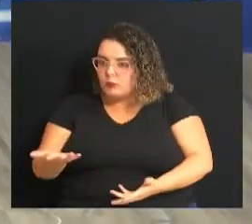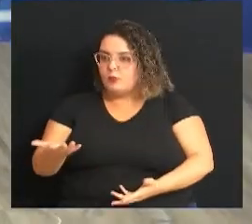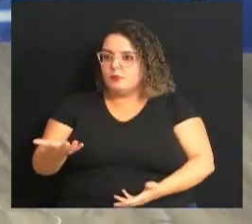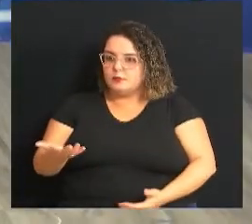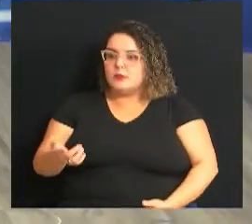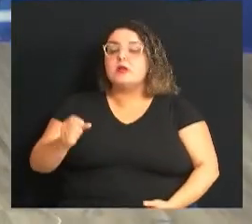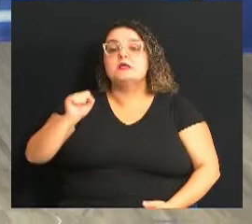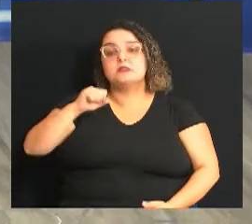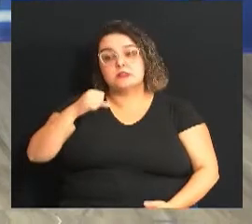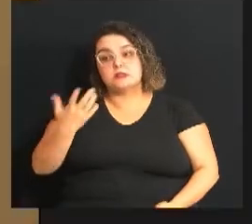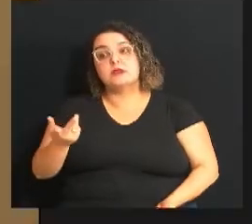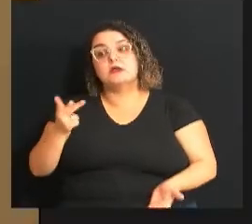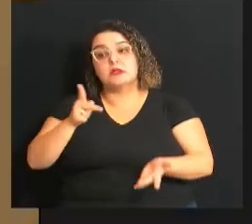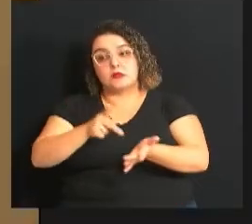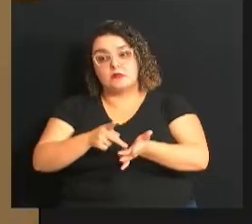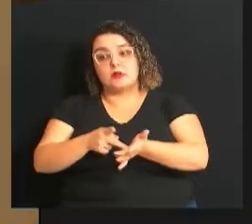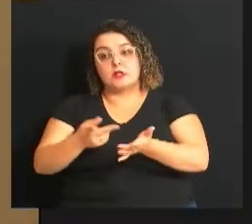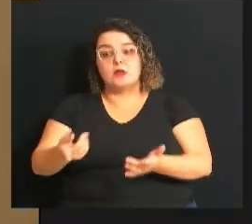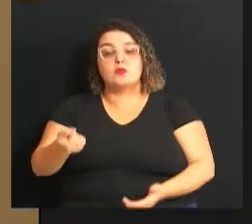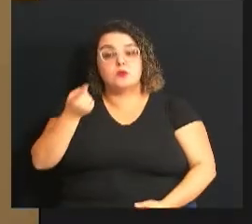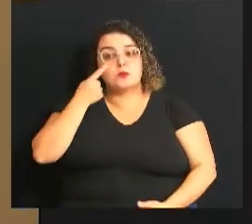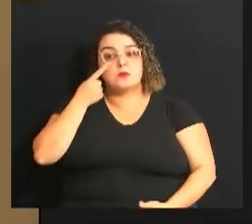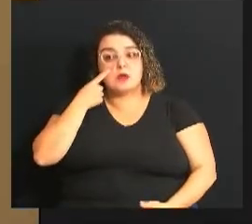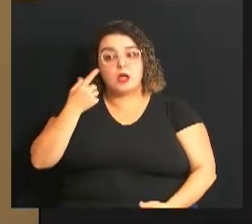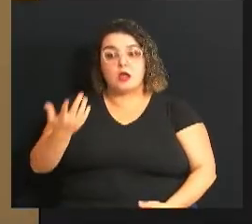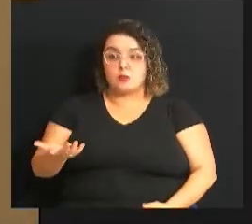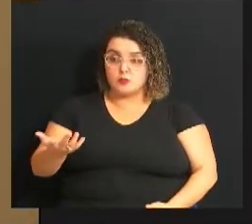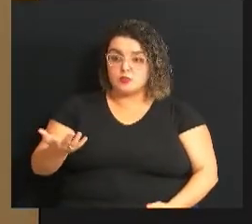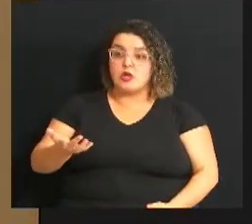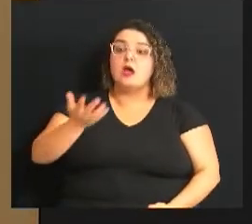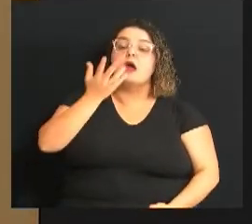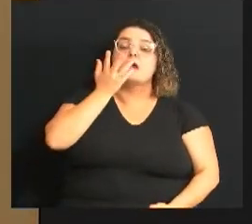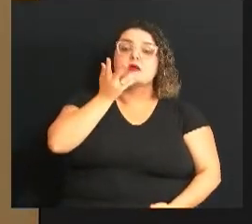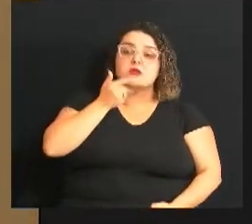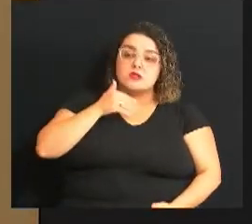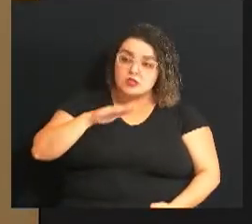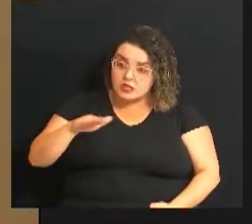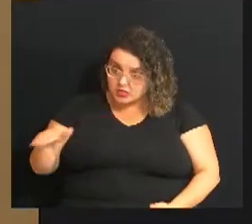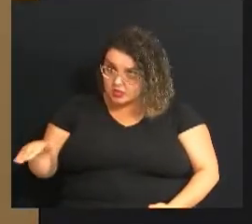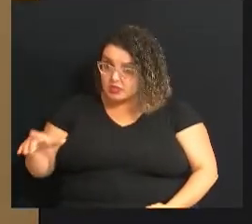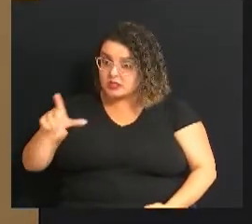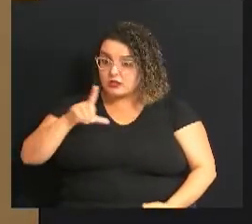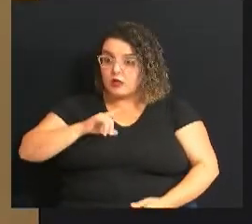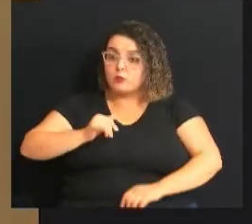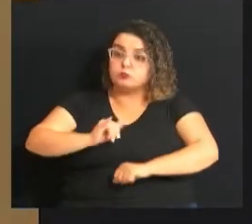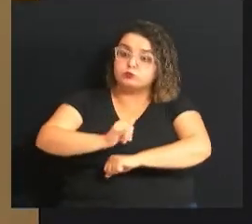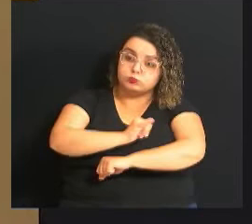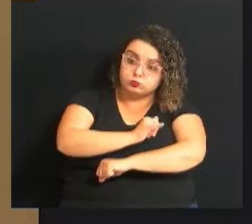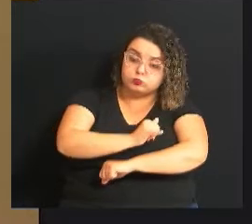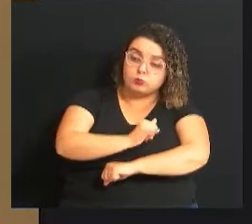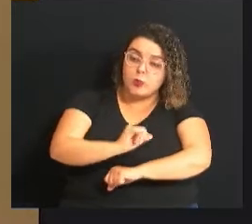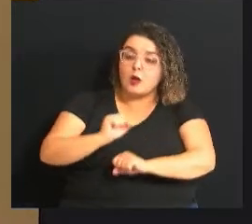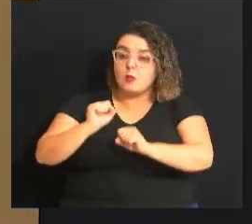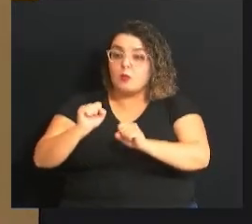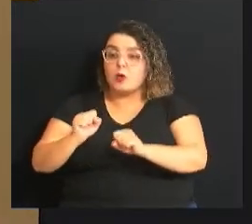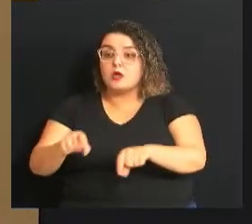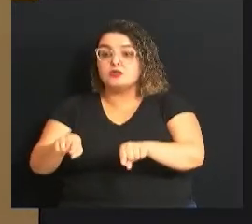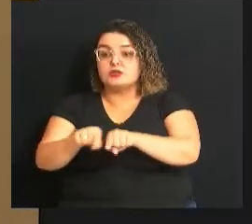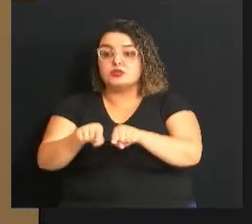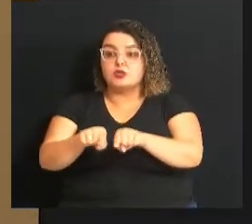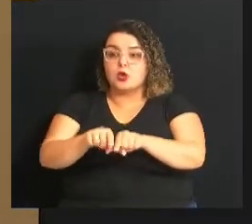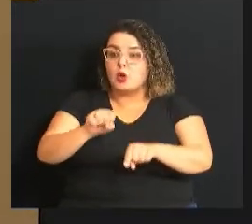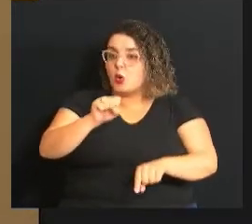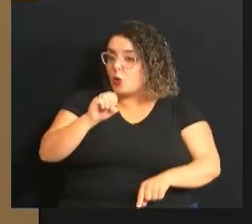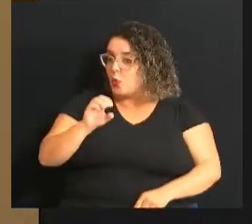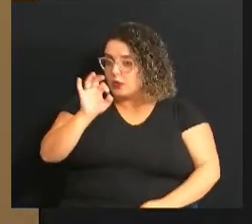Sim, na verdade, o que a gente vê é que a criança que tem excesso de peso, ela tem uma chance até de 80%